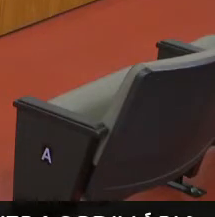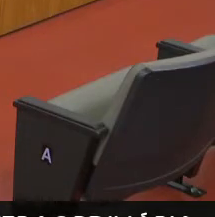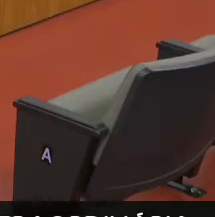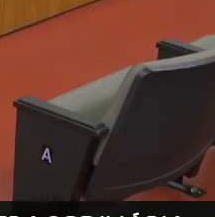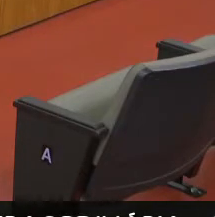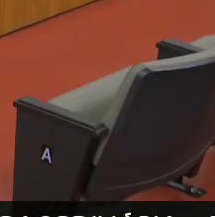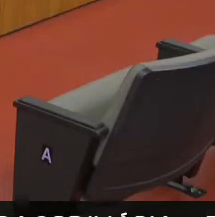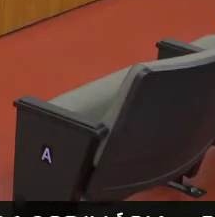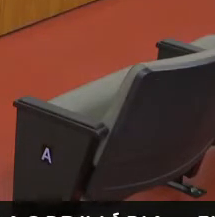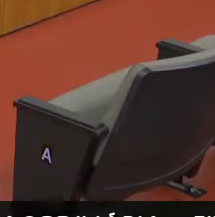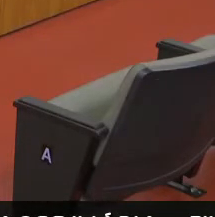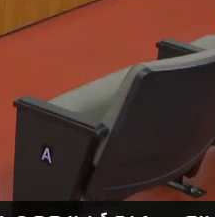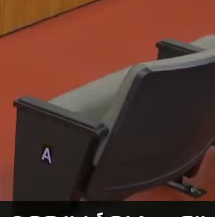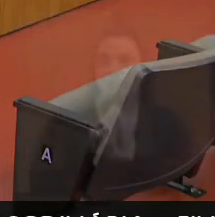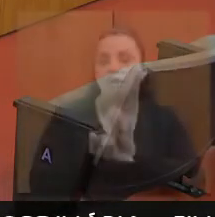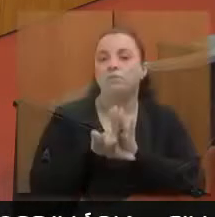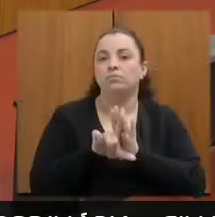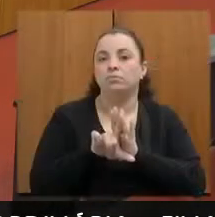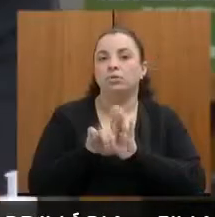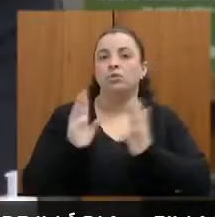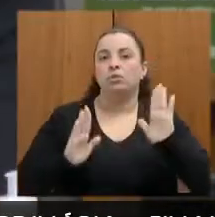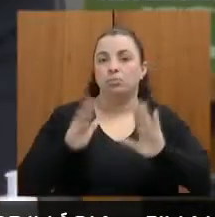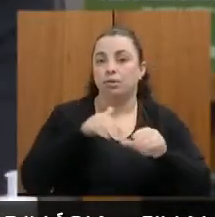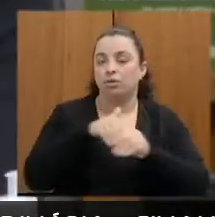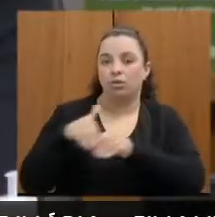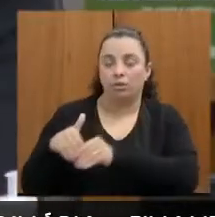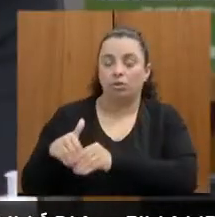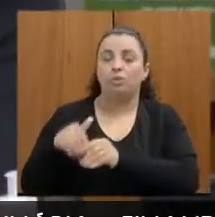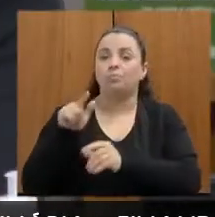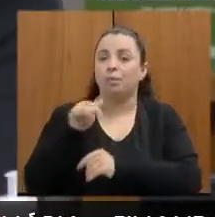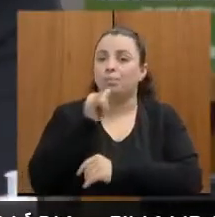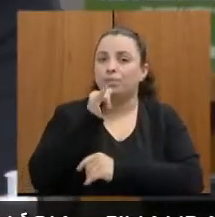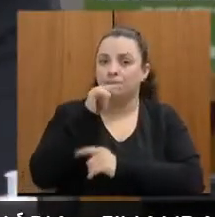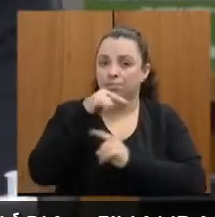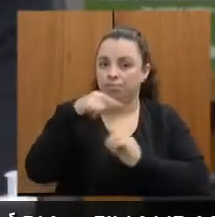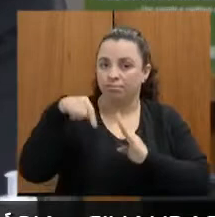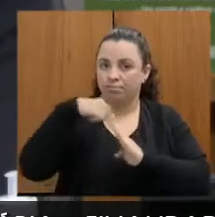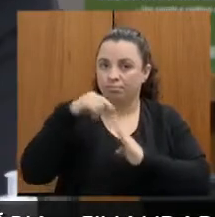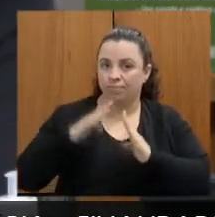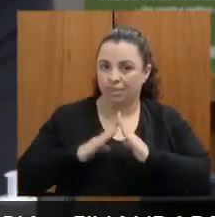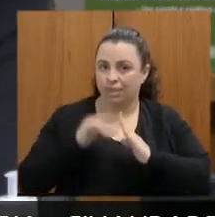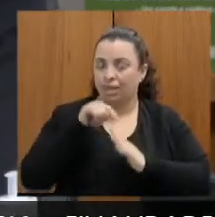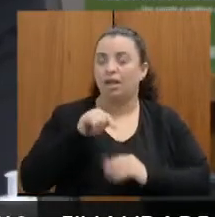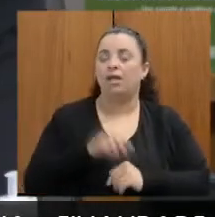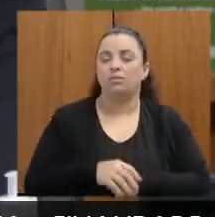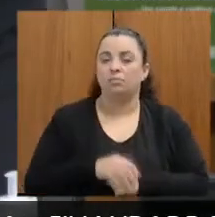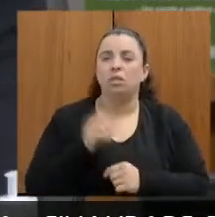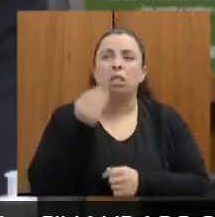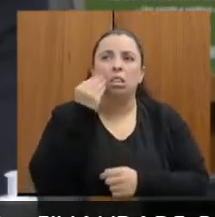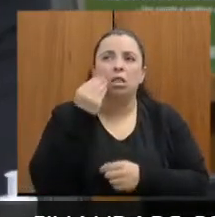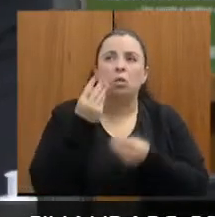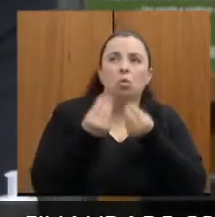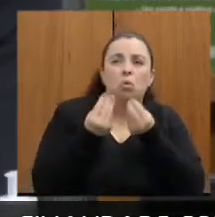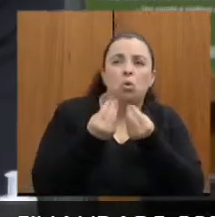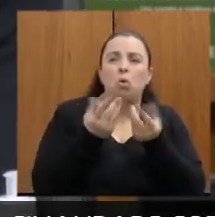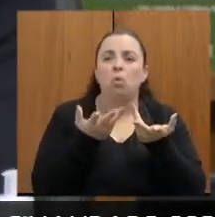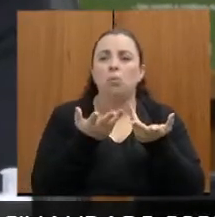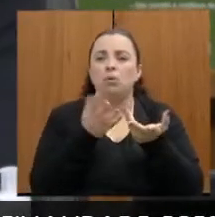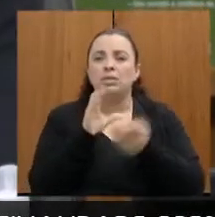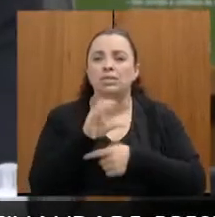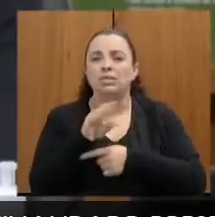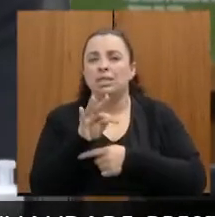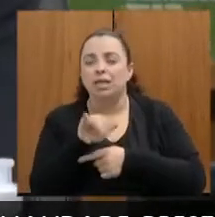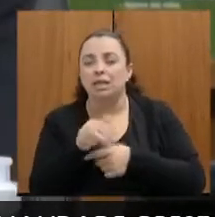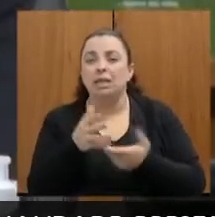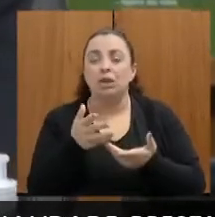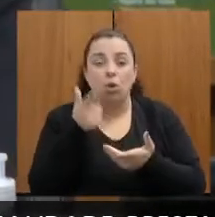Veda muita coisa né Por exemplo a santa casa agora a gente tentando achar um caminho né em relação ao CTI e a gente tem